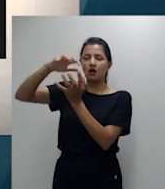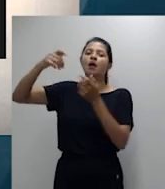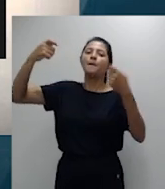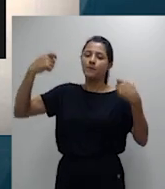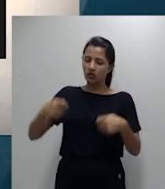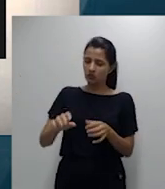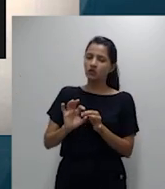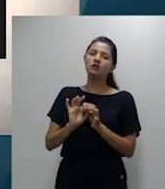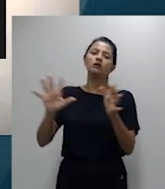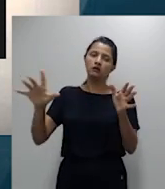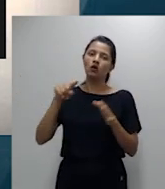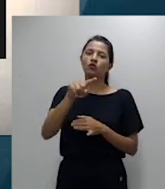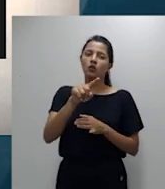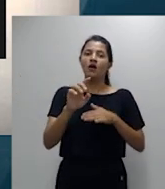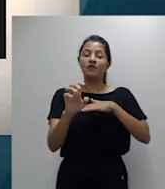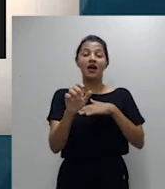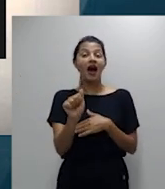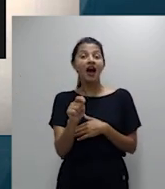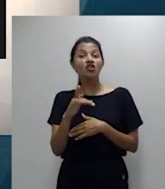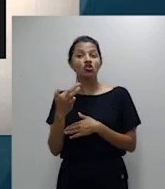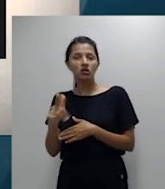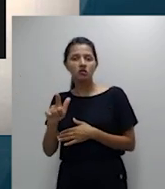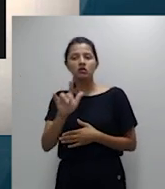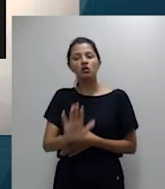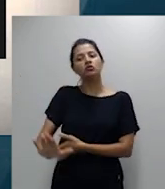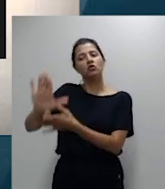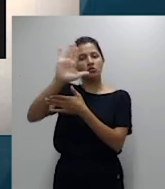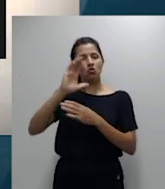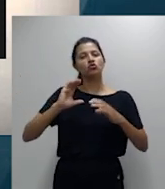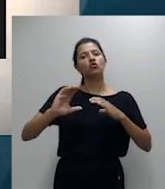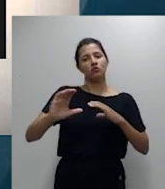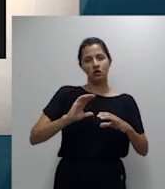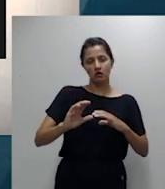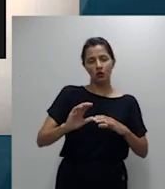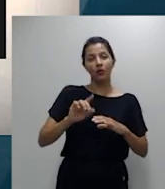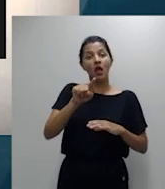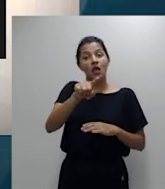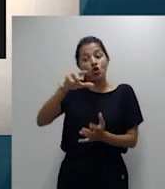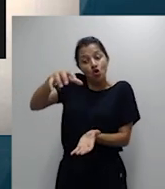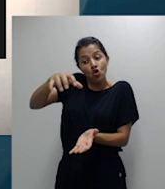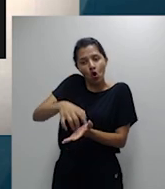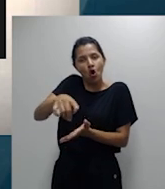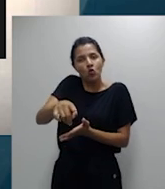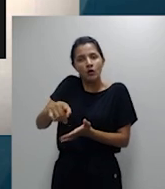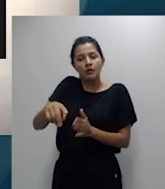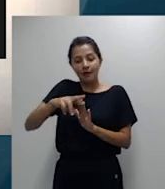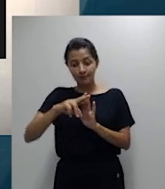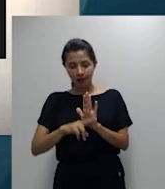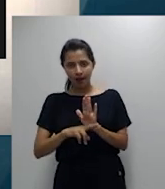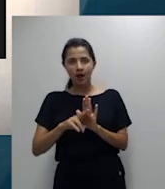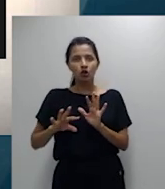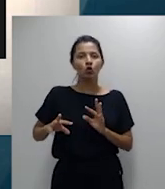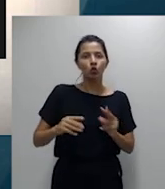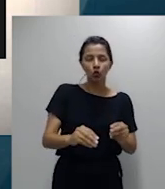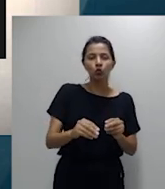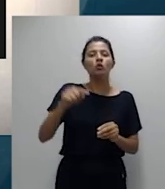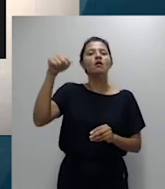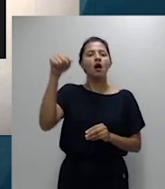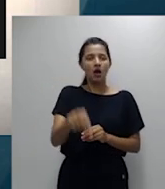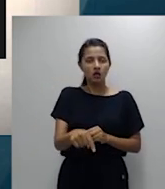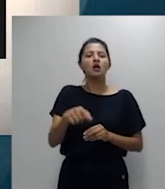de telecomunicações e o órgão regulador nestes autos de uma certidão